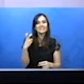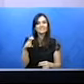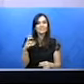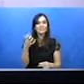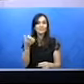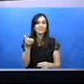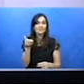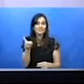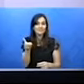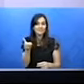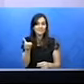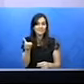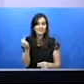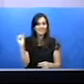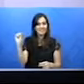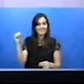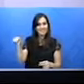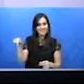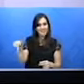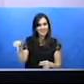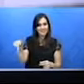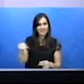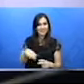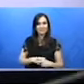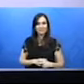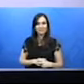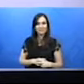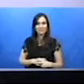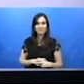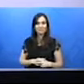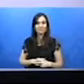4, 5, 6, 7.